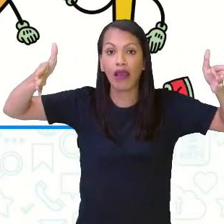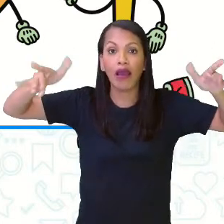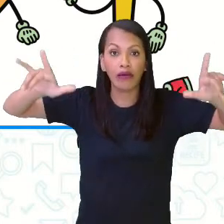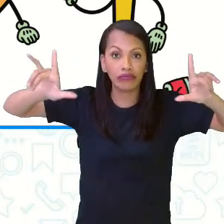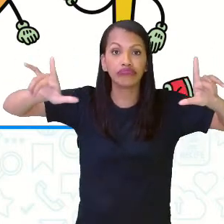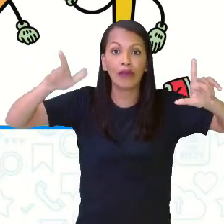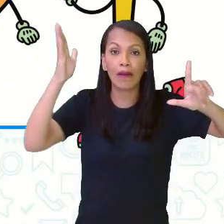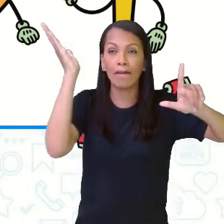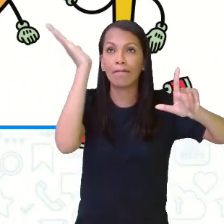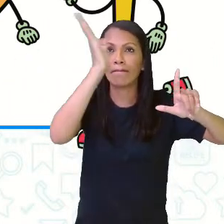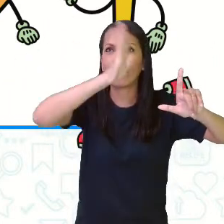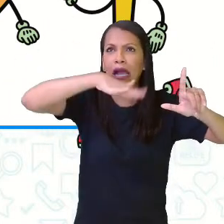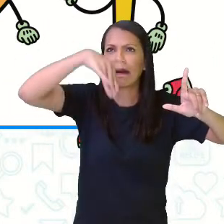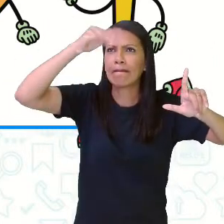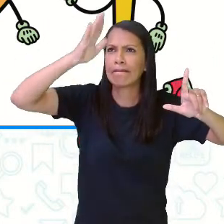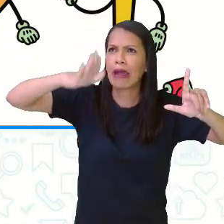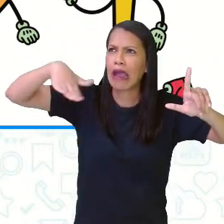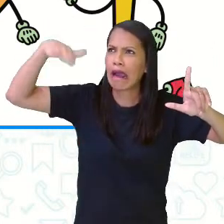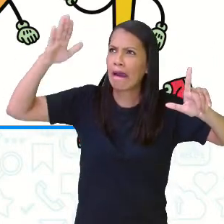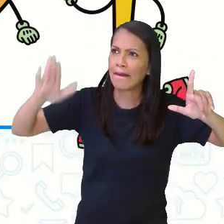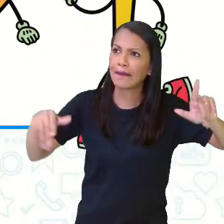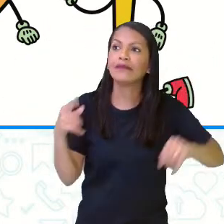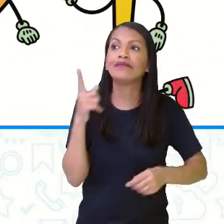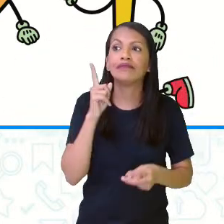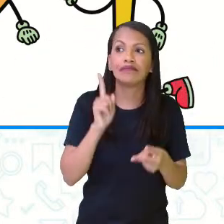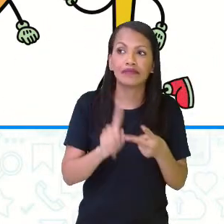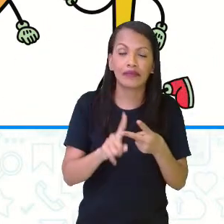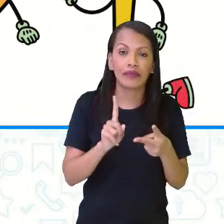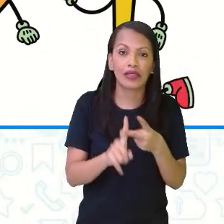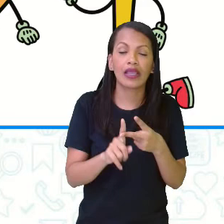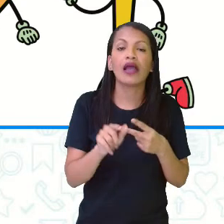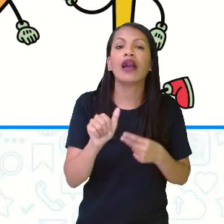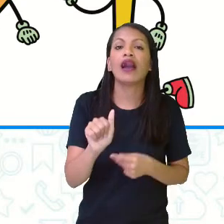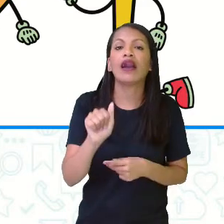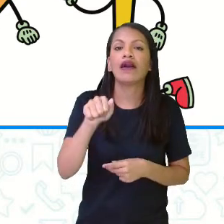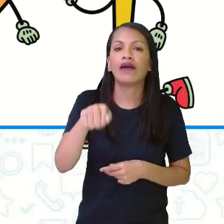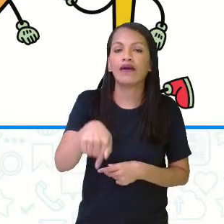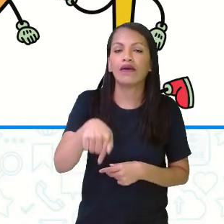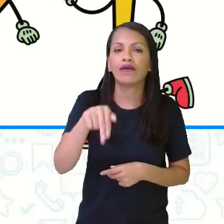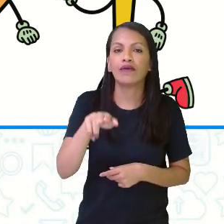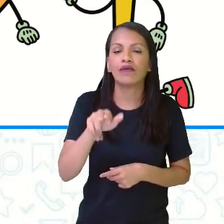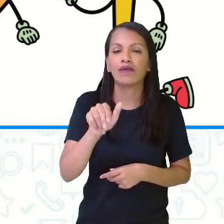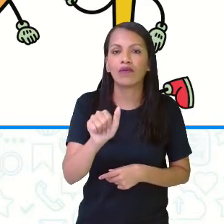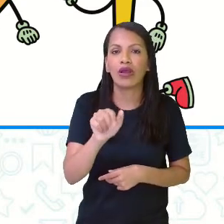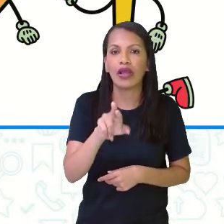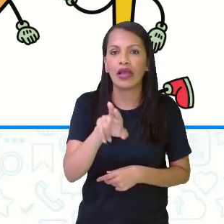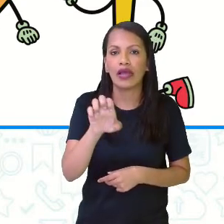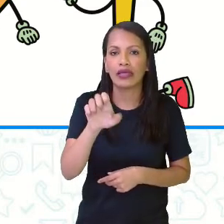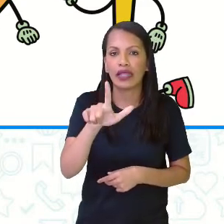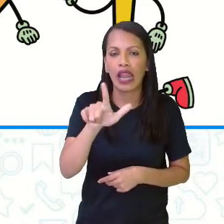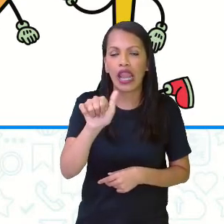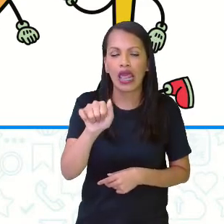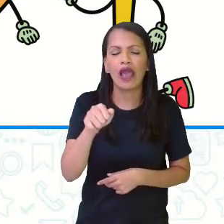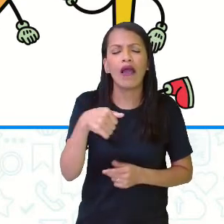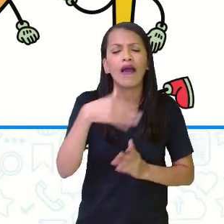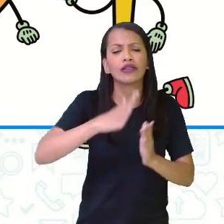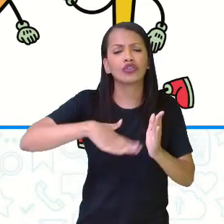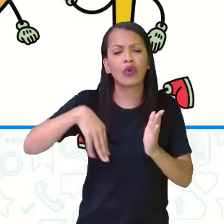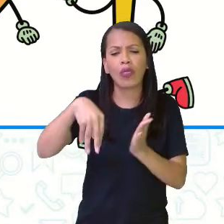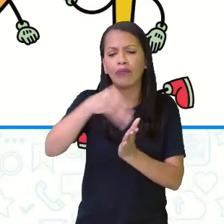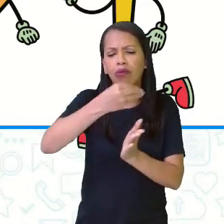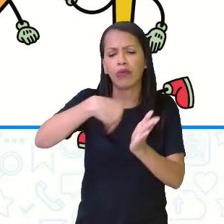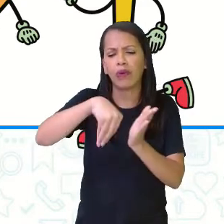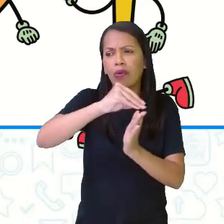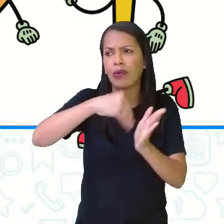A aquarela, e aí a tinta que muitas vezes vai se misturar ali as cores. Tinta acrílica, que é o mais comum da